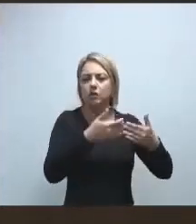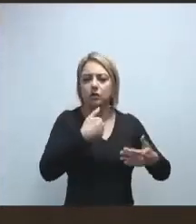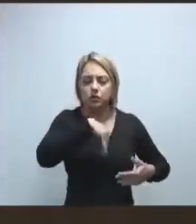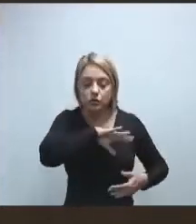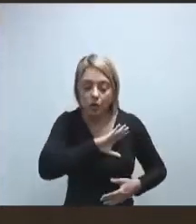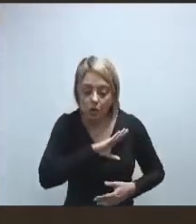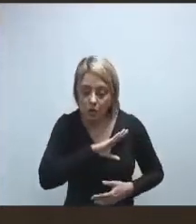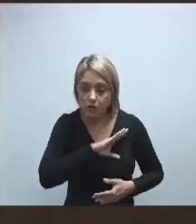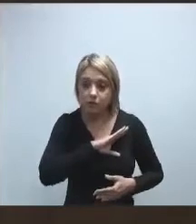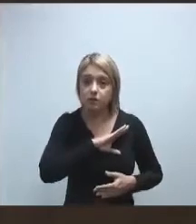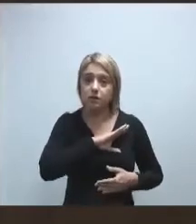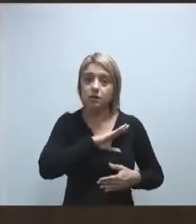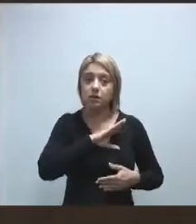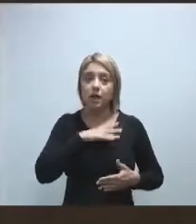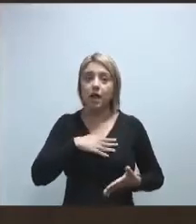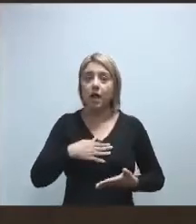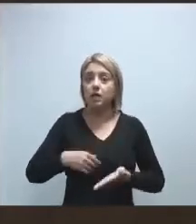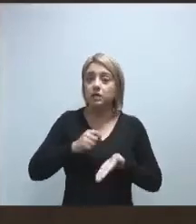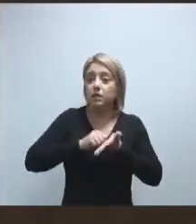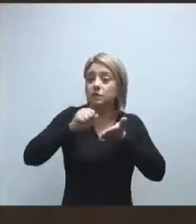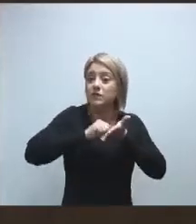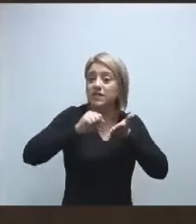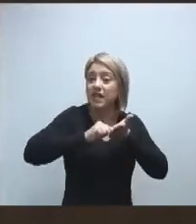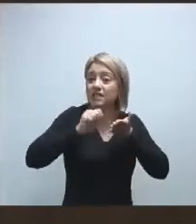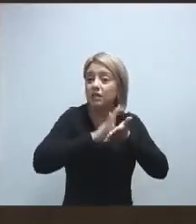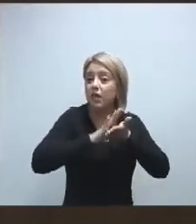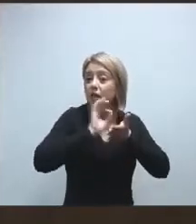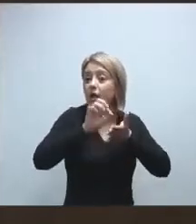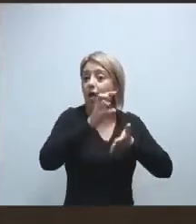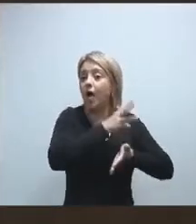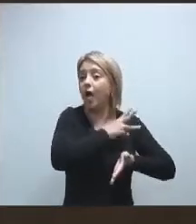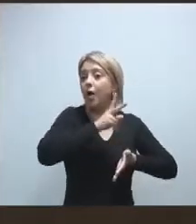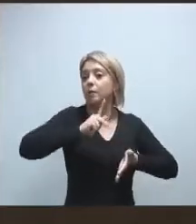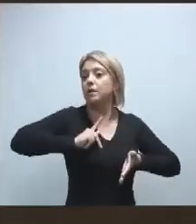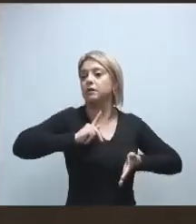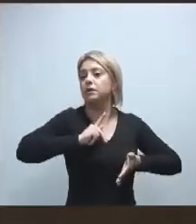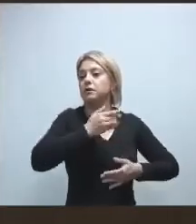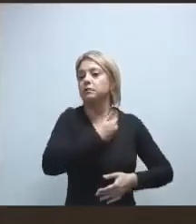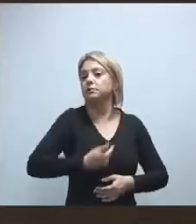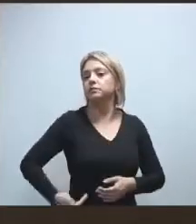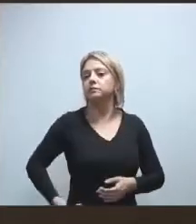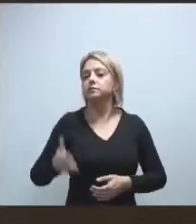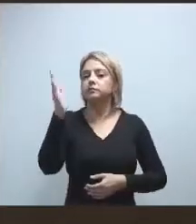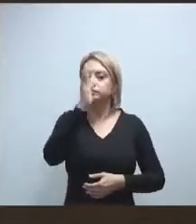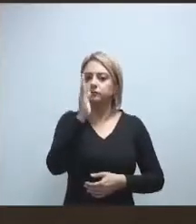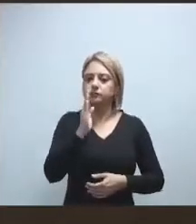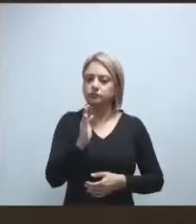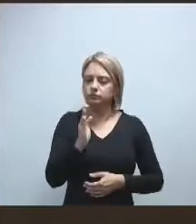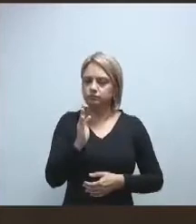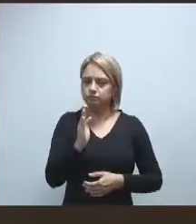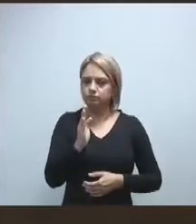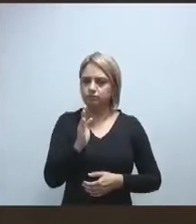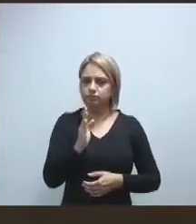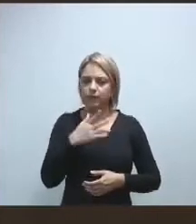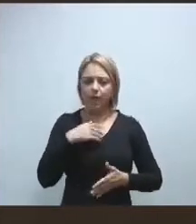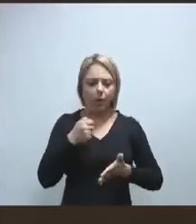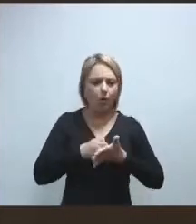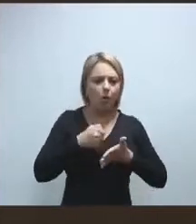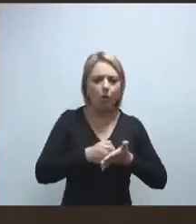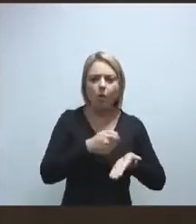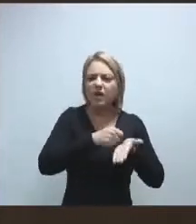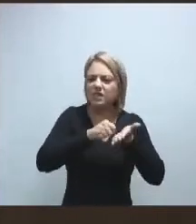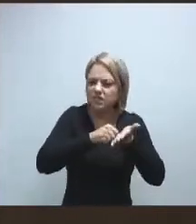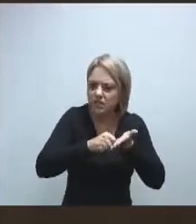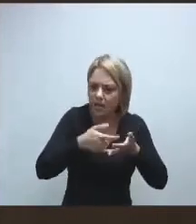nós estamos dando um cheque em branco ao ministério público brasileiro o ministério público brasileiro honrou esse